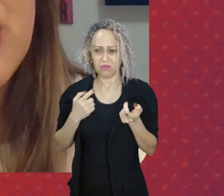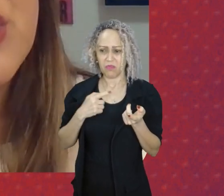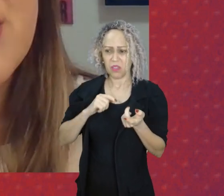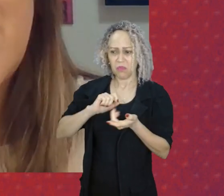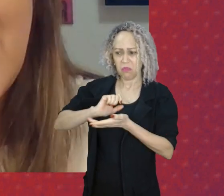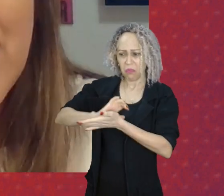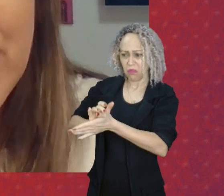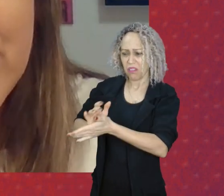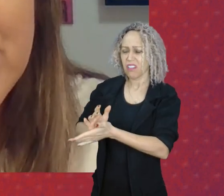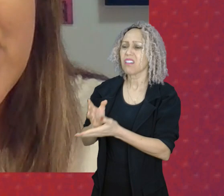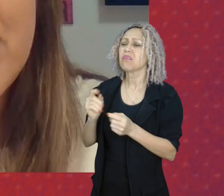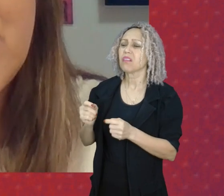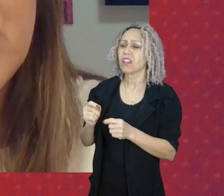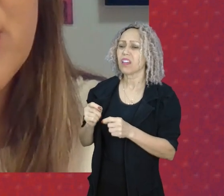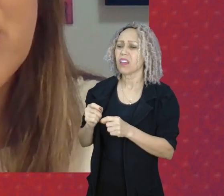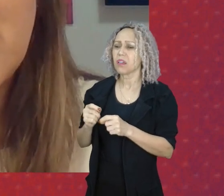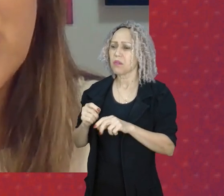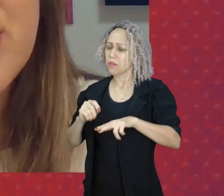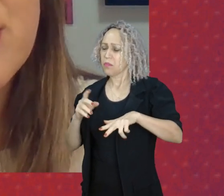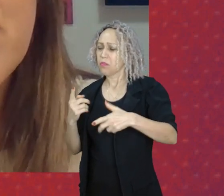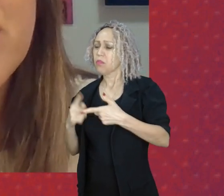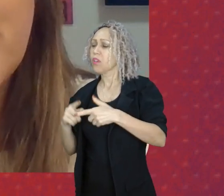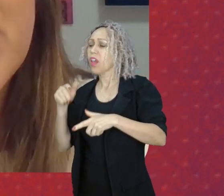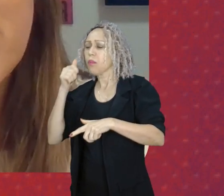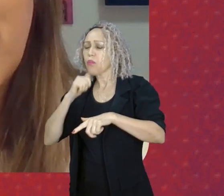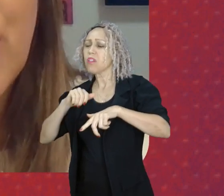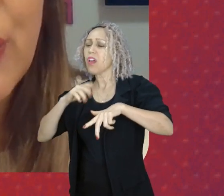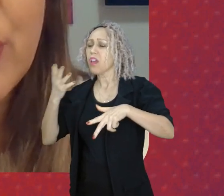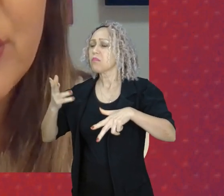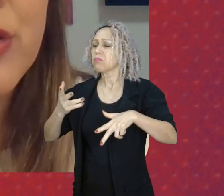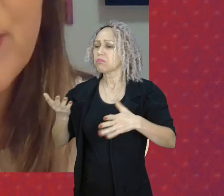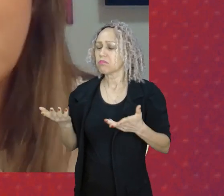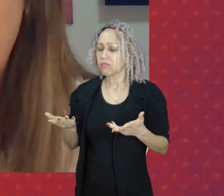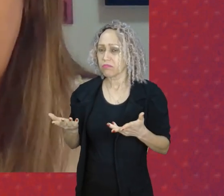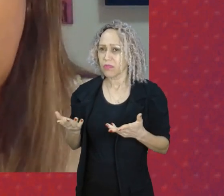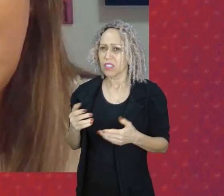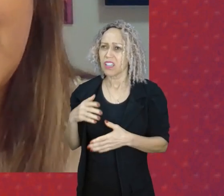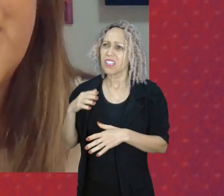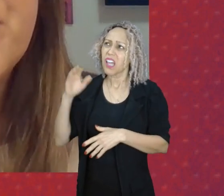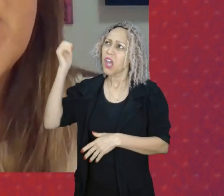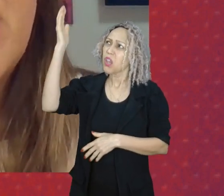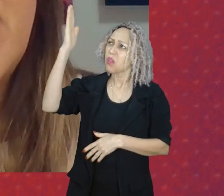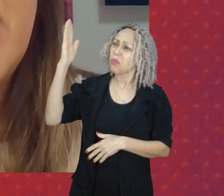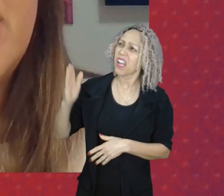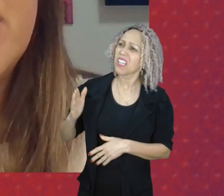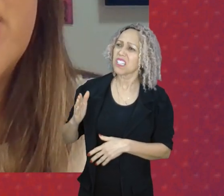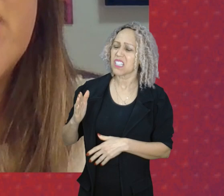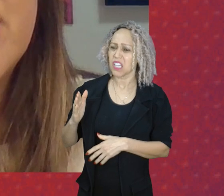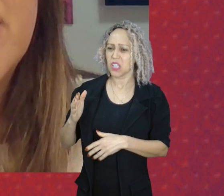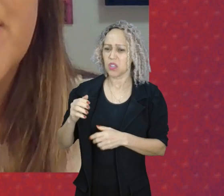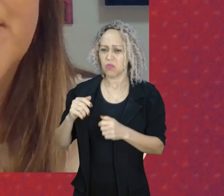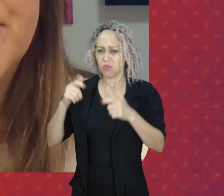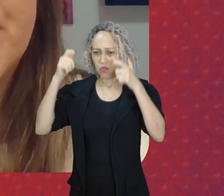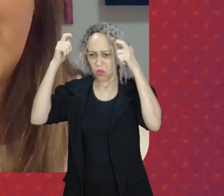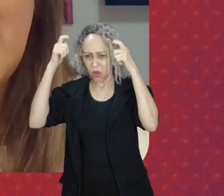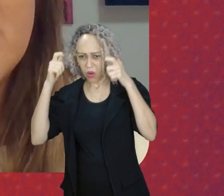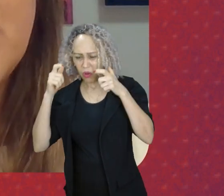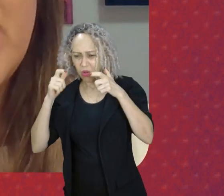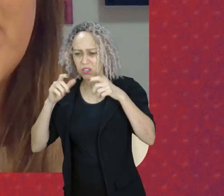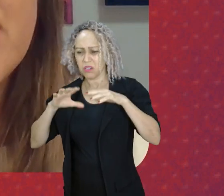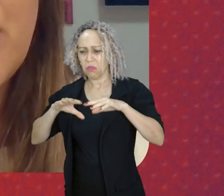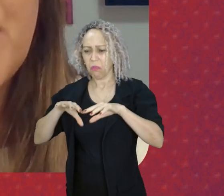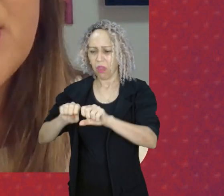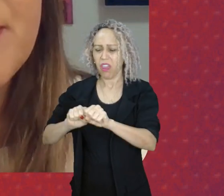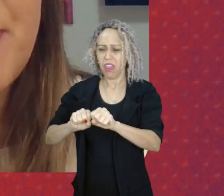social de séculos, né, desde do Brasil colônia, desde o Brasil império, em que